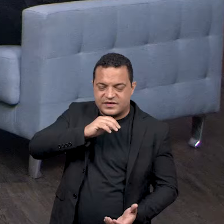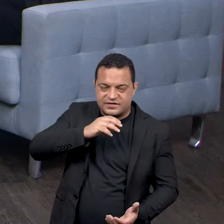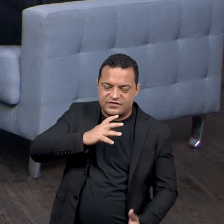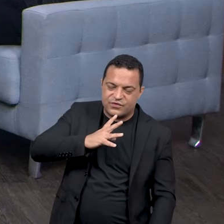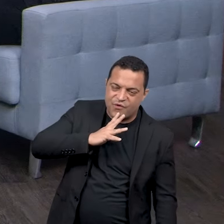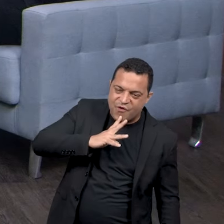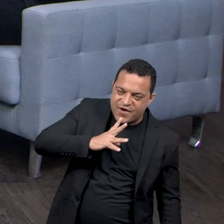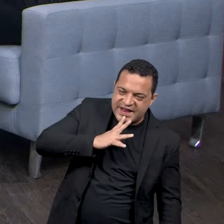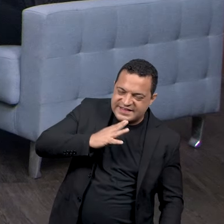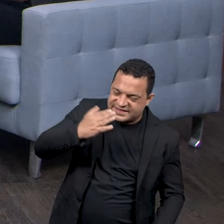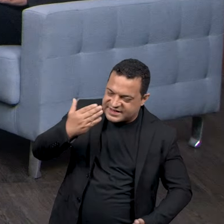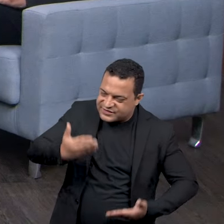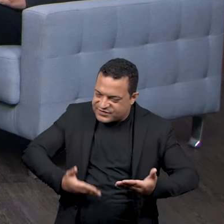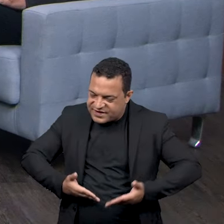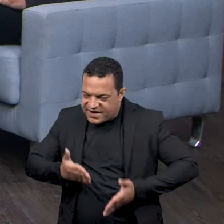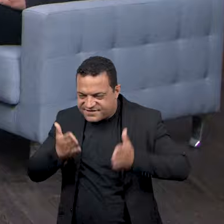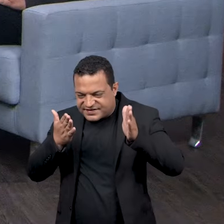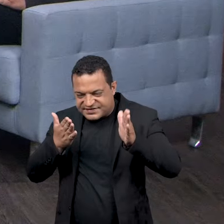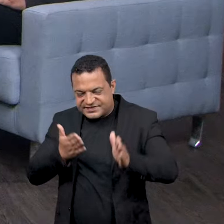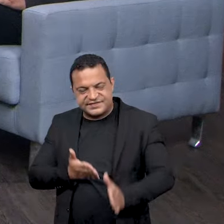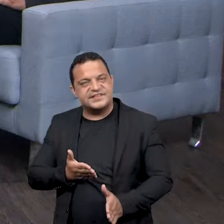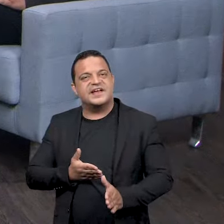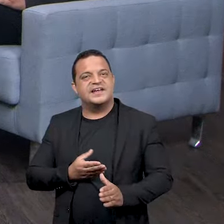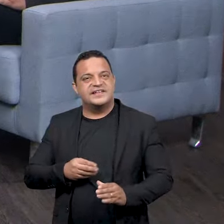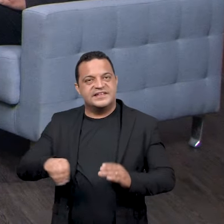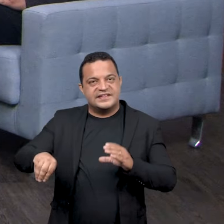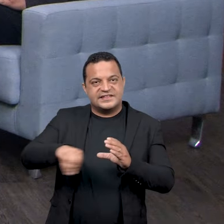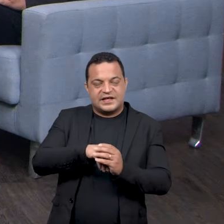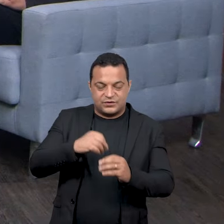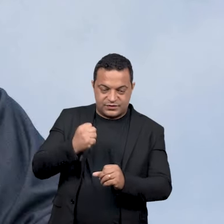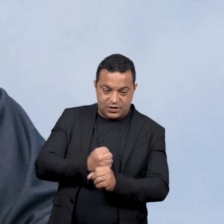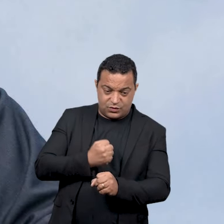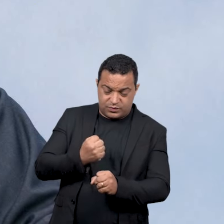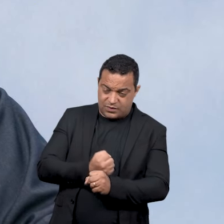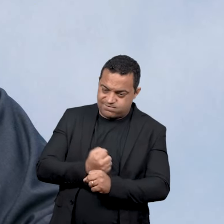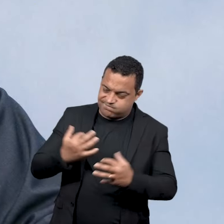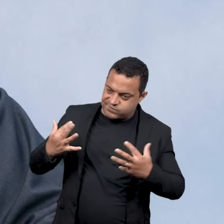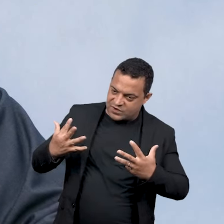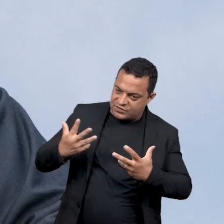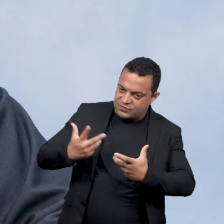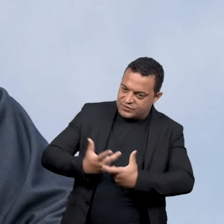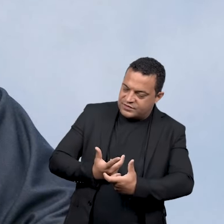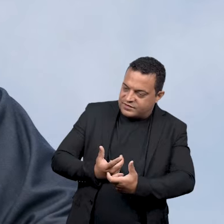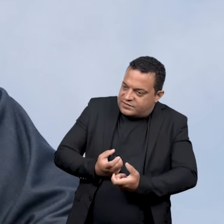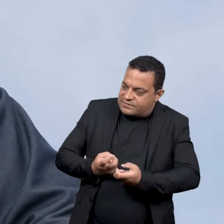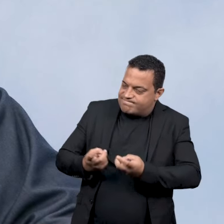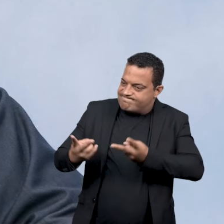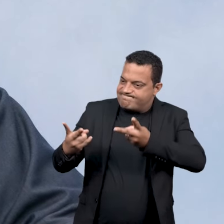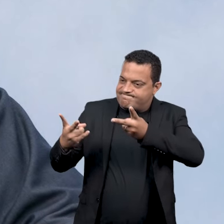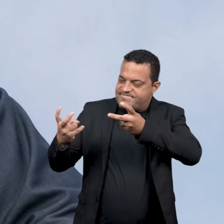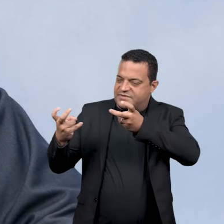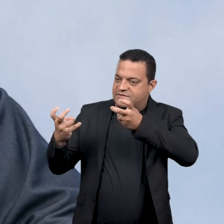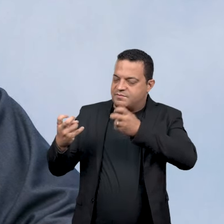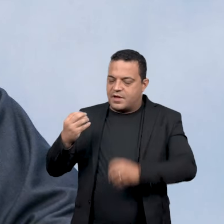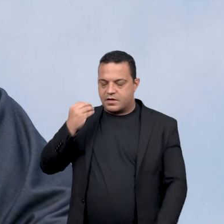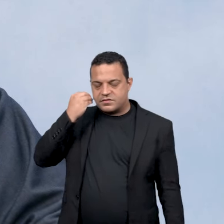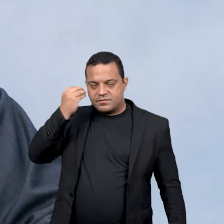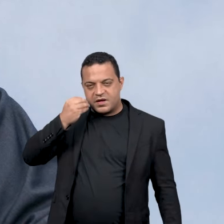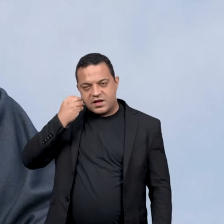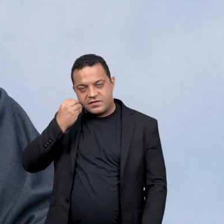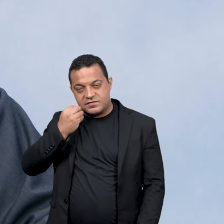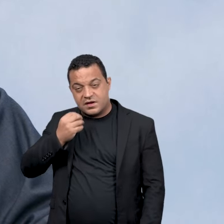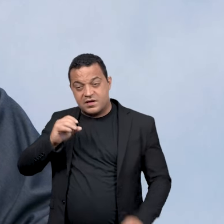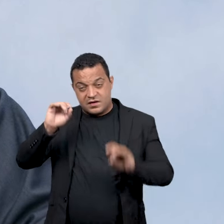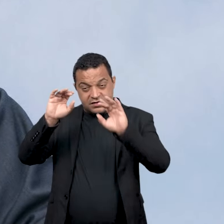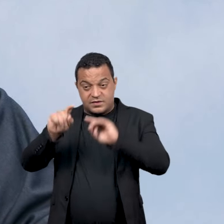servas usadas na presença do Senhor. Uma maravilha podermos ouvir as experiências, aquilo que a